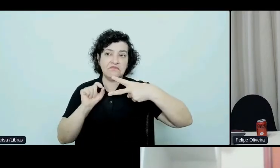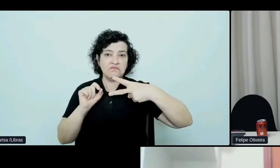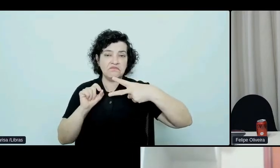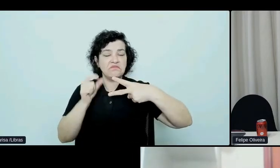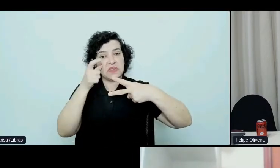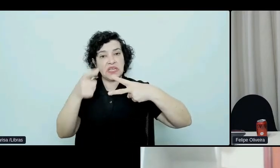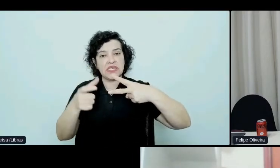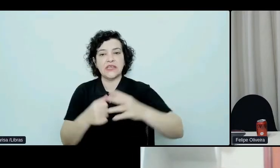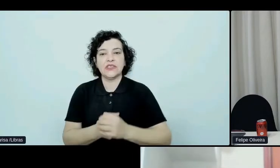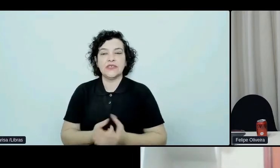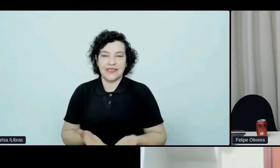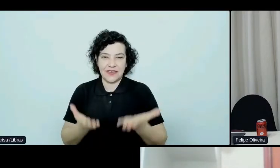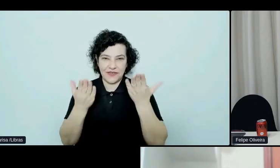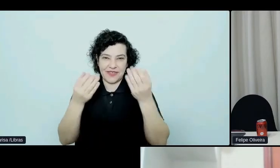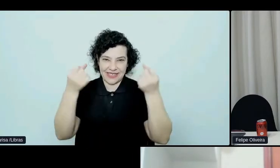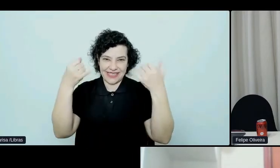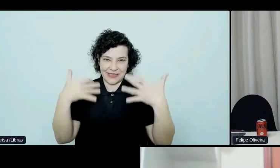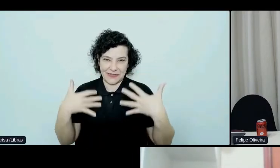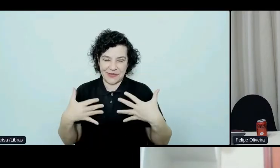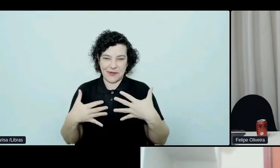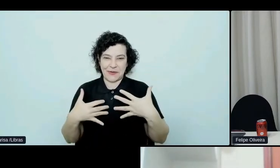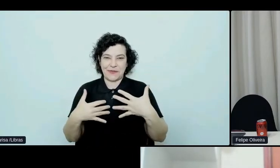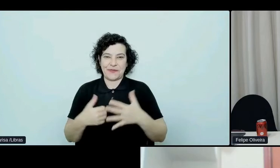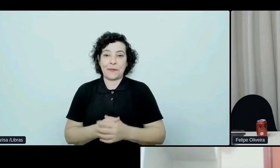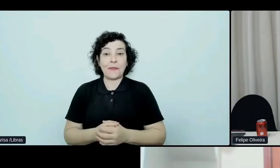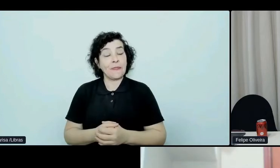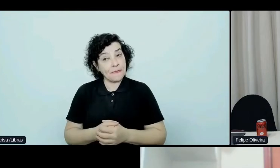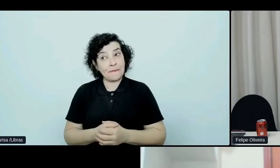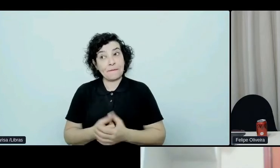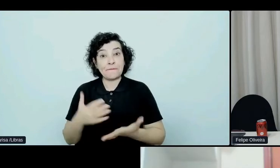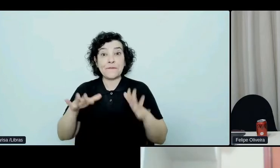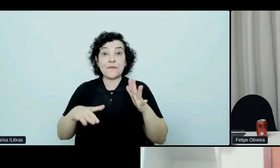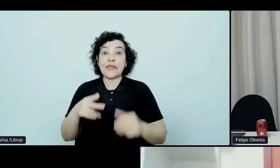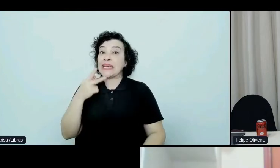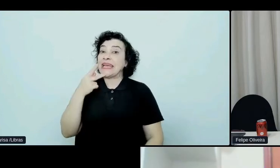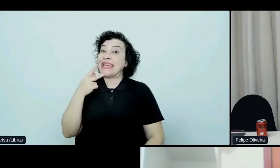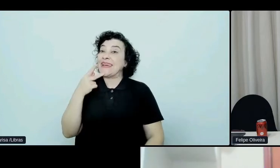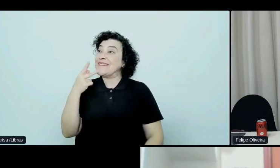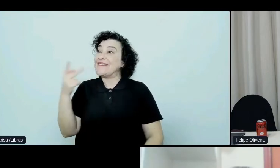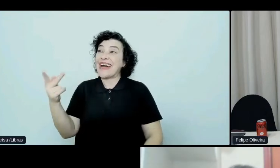autista, como se empolga, fala muito, né? É engraçado que